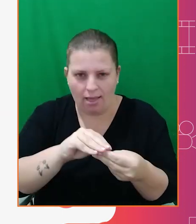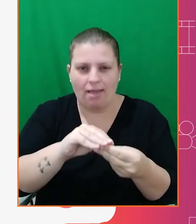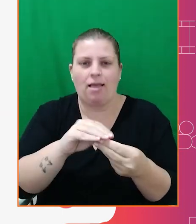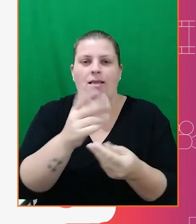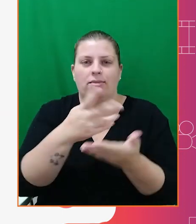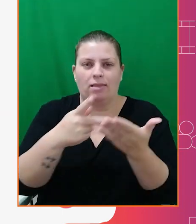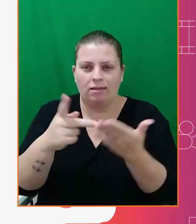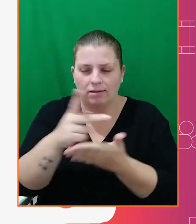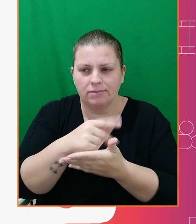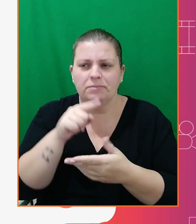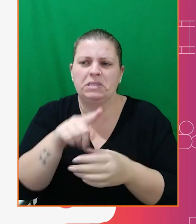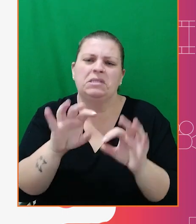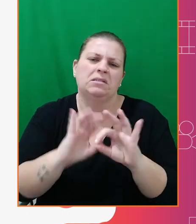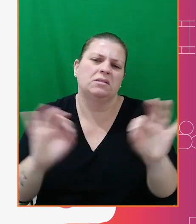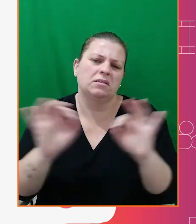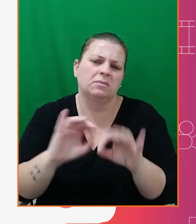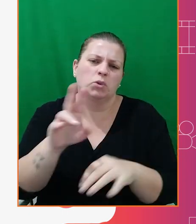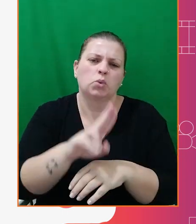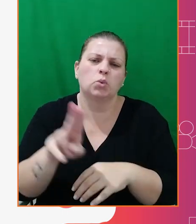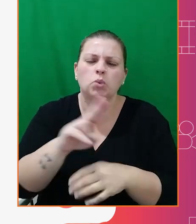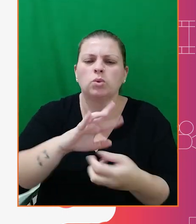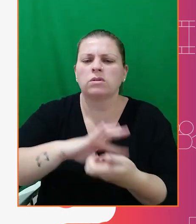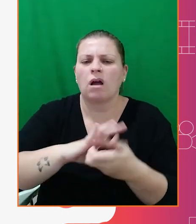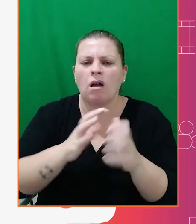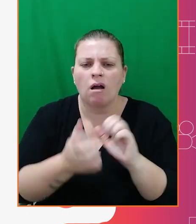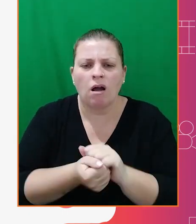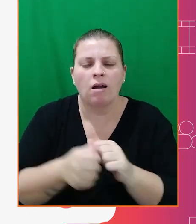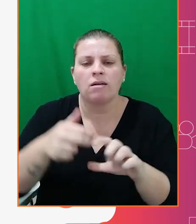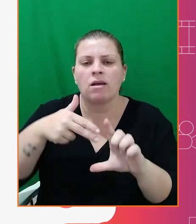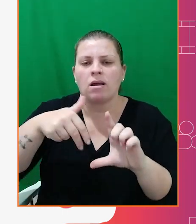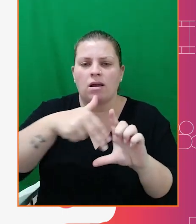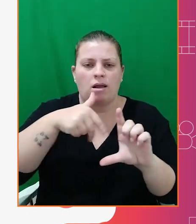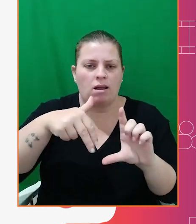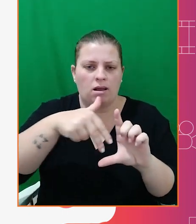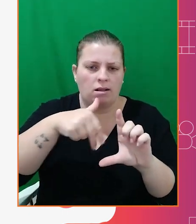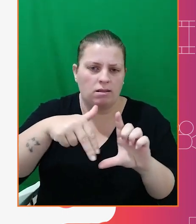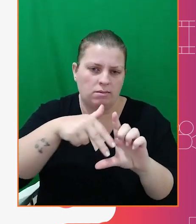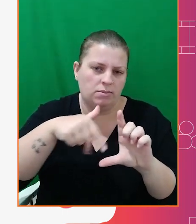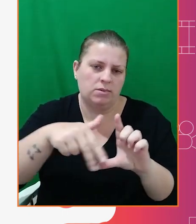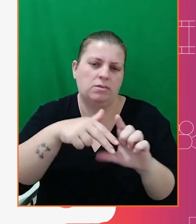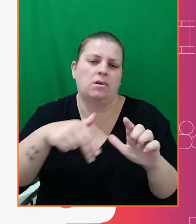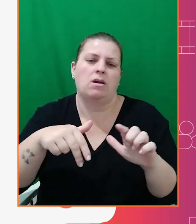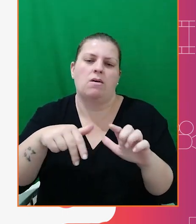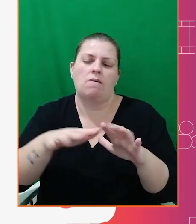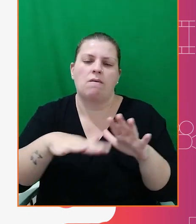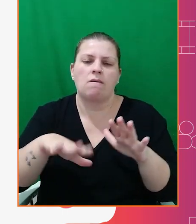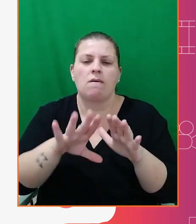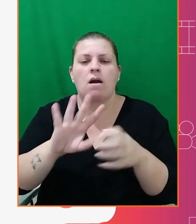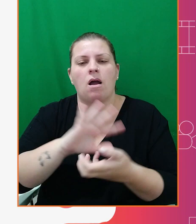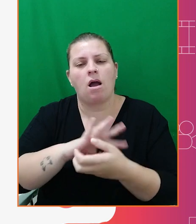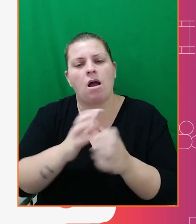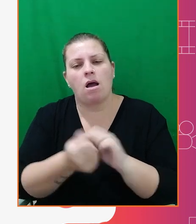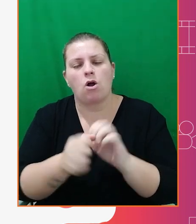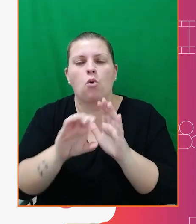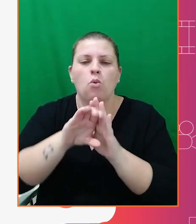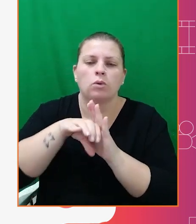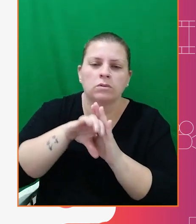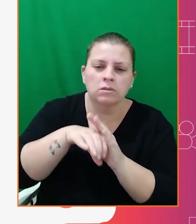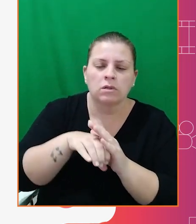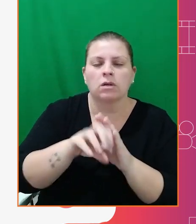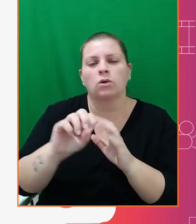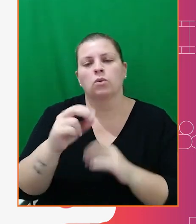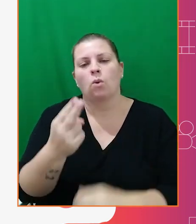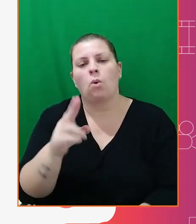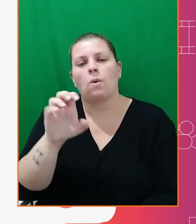utilizado em artes para animação, principalmente artes de conceito ou artes de esboço, quando nós queremos